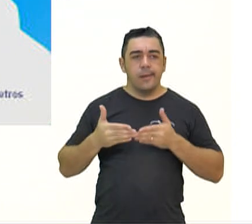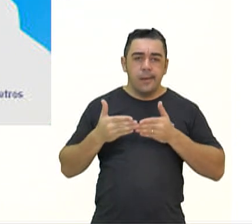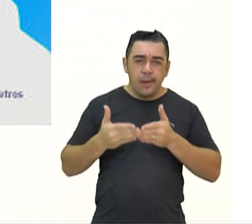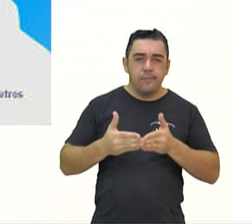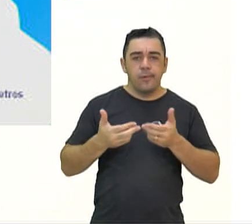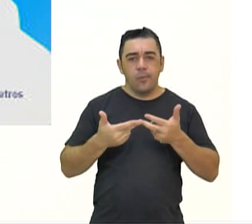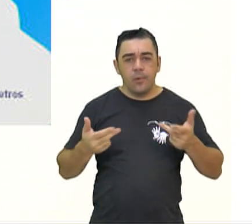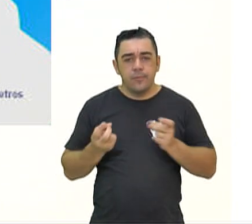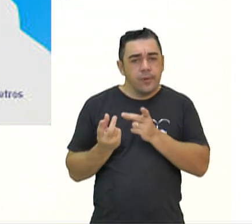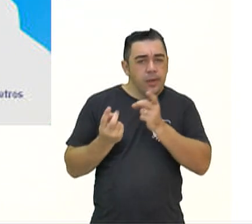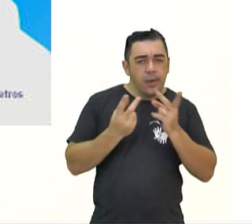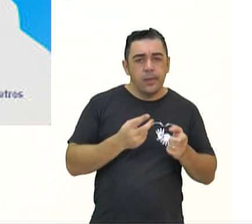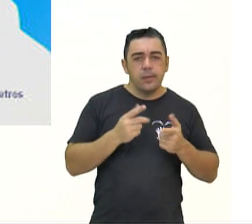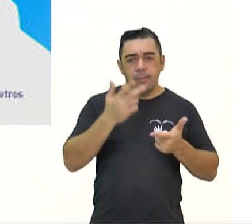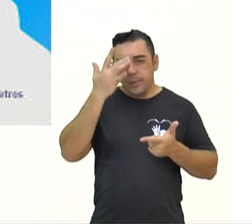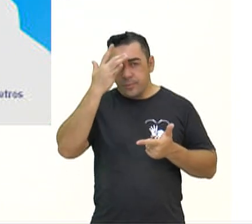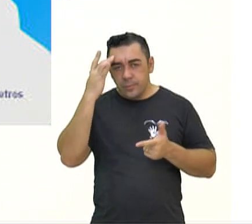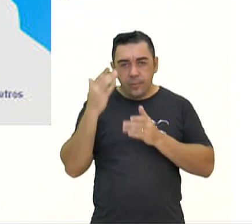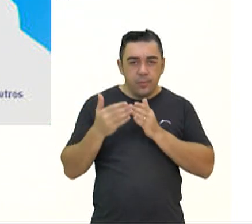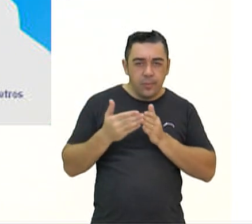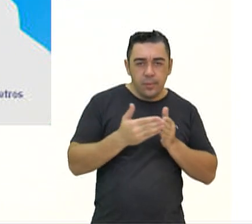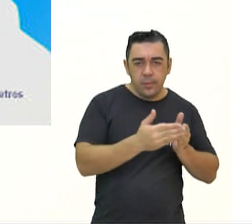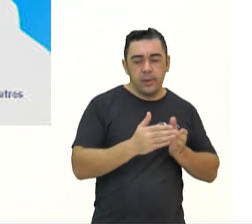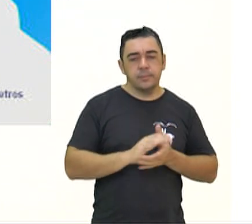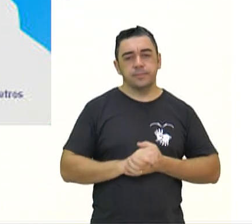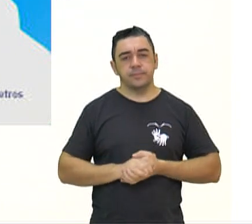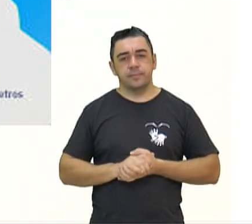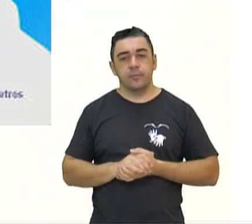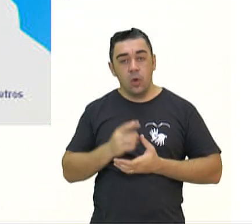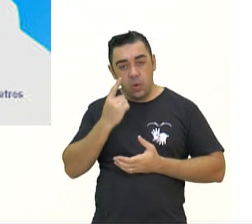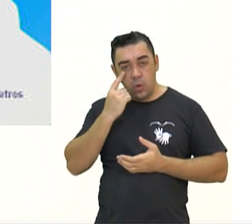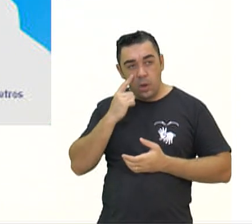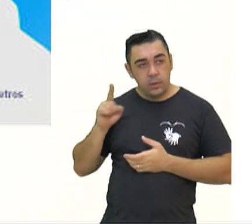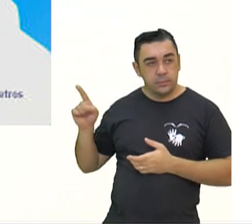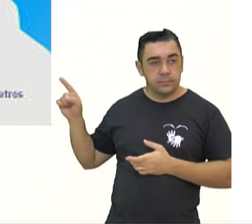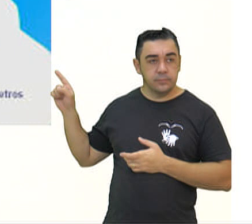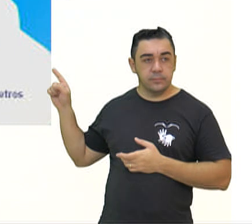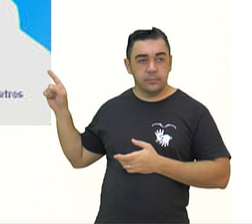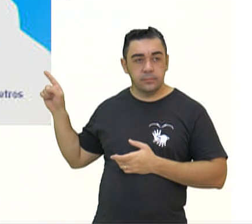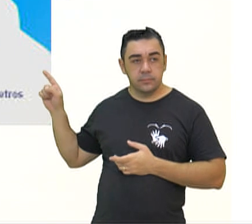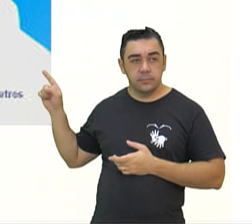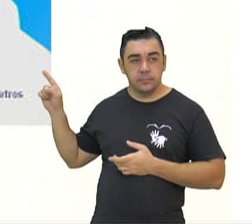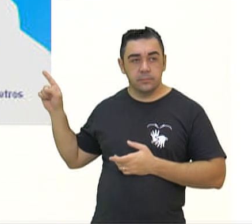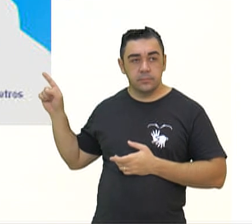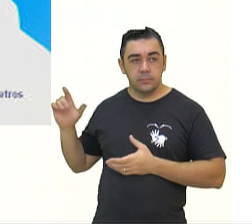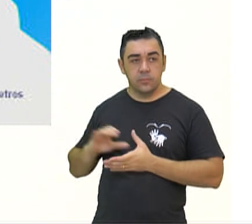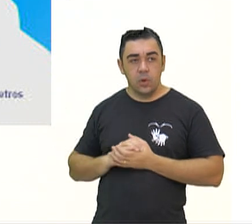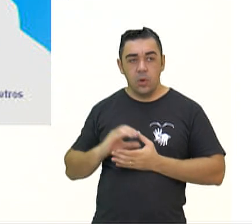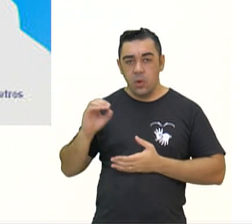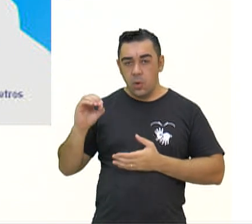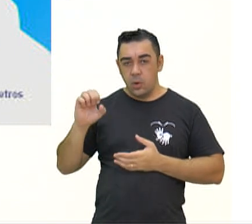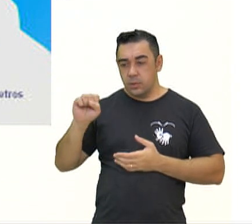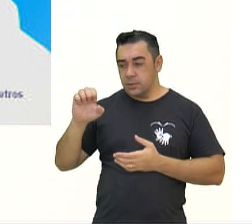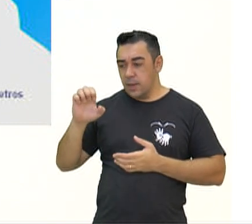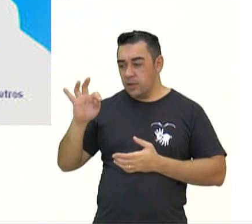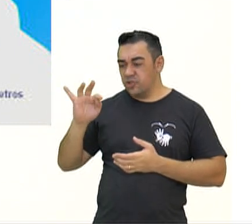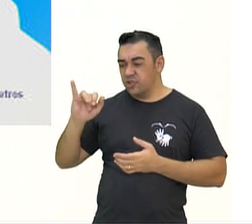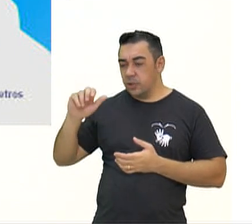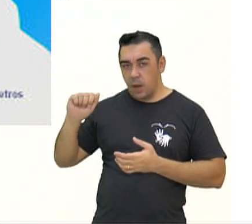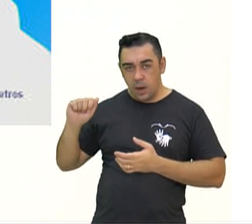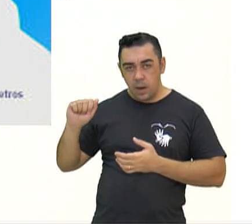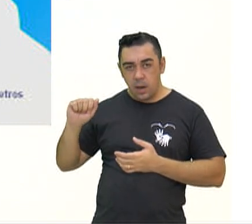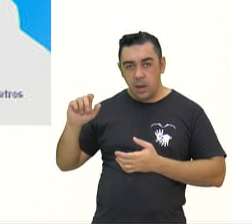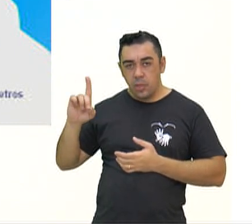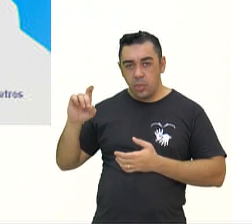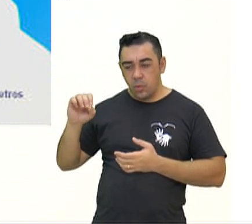diante. Vamos olhar agora aqui, ó, Ossétia do Sul. Ossétia do Sul é uma área de